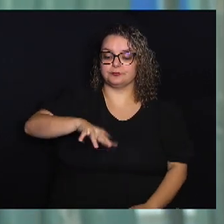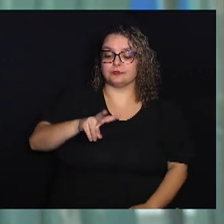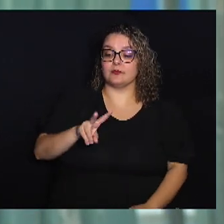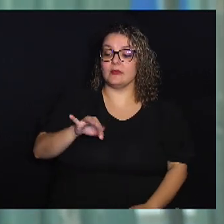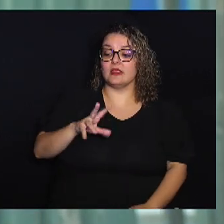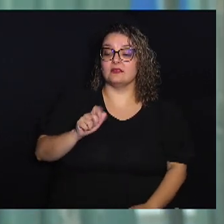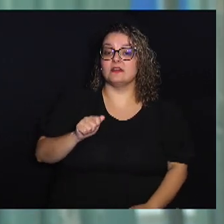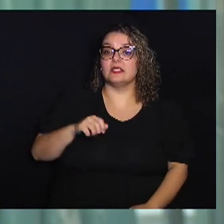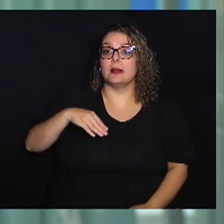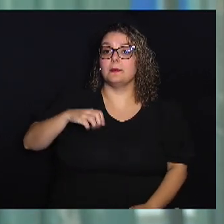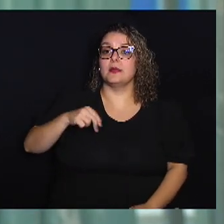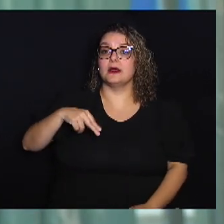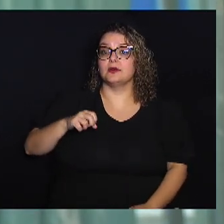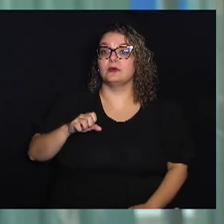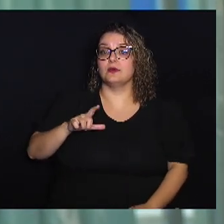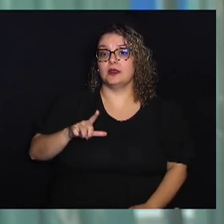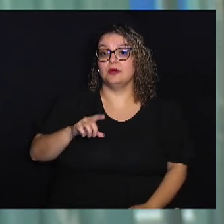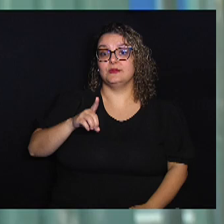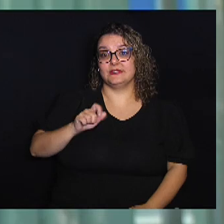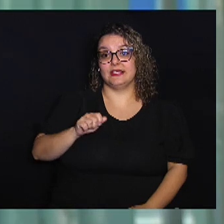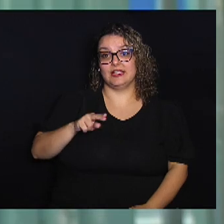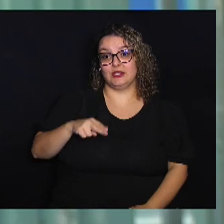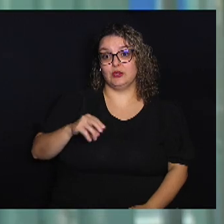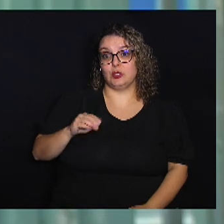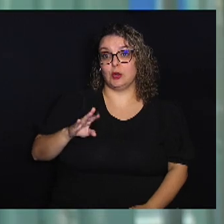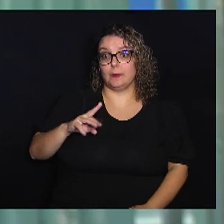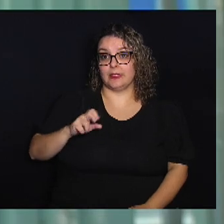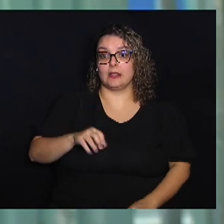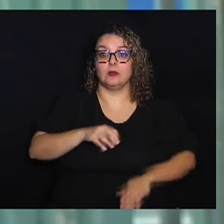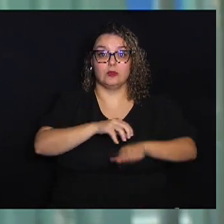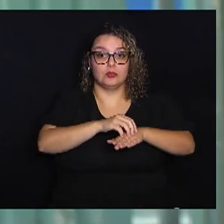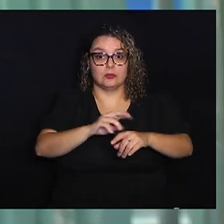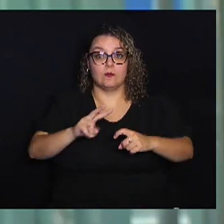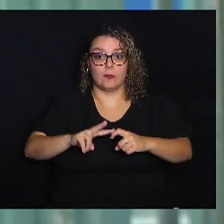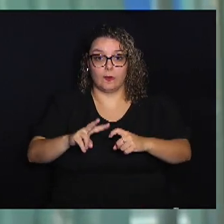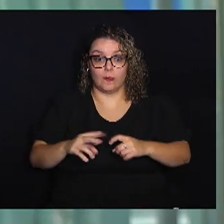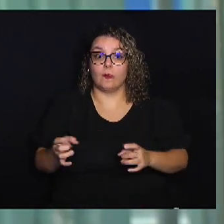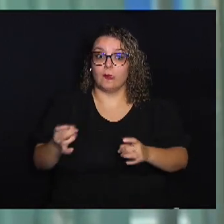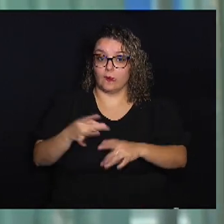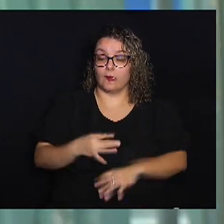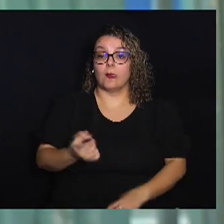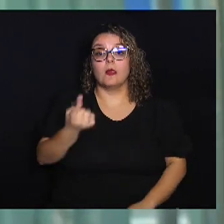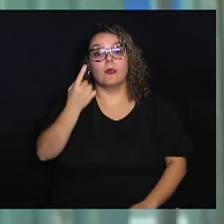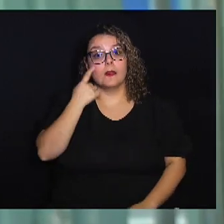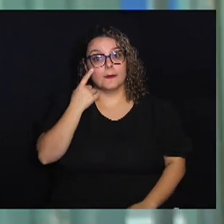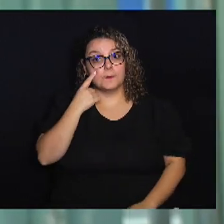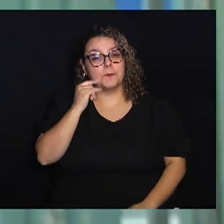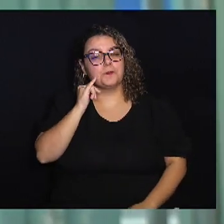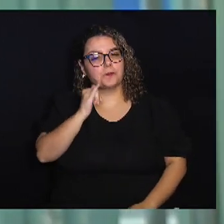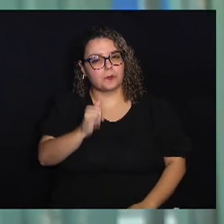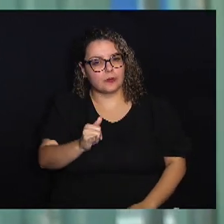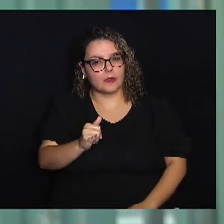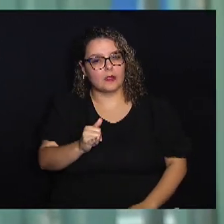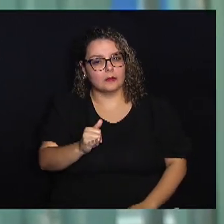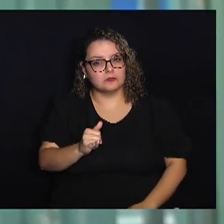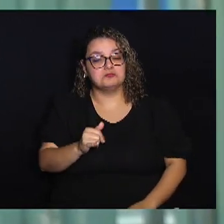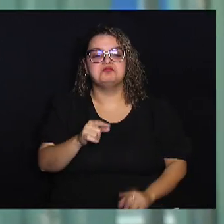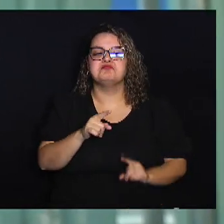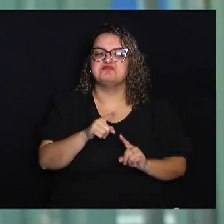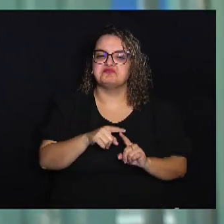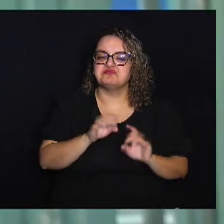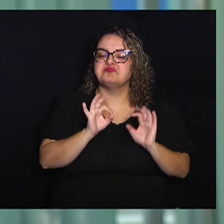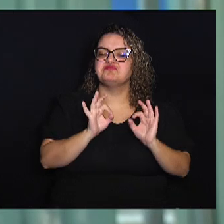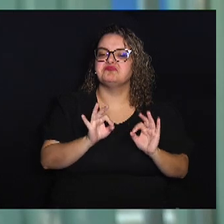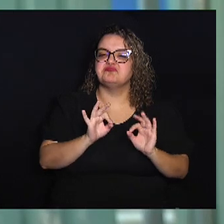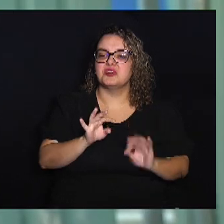Nóbrega, consultório móvel, aqui a postos. Mas olha, eu vou te contar, hoje está atípico, viu? A gente